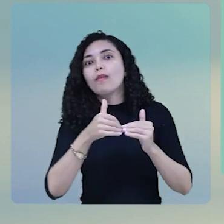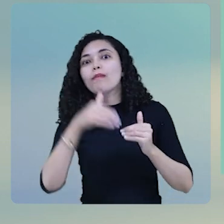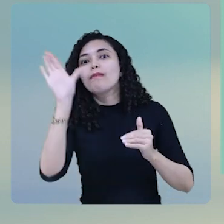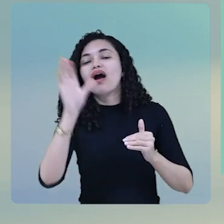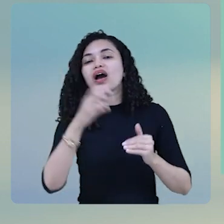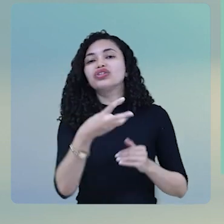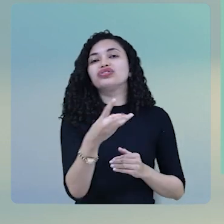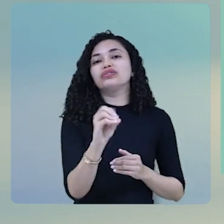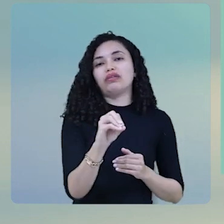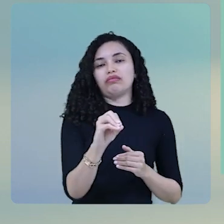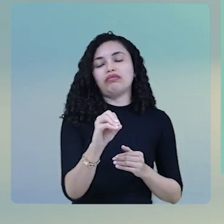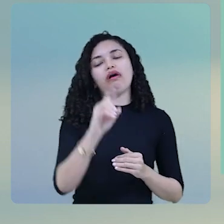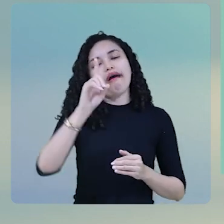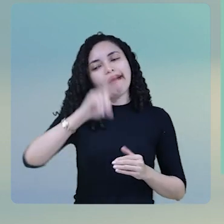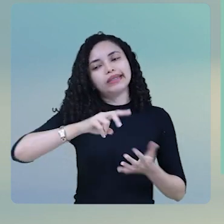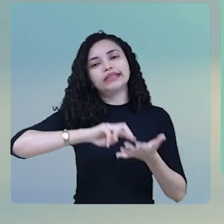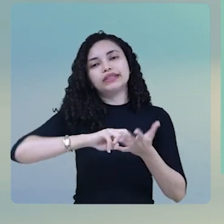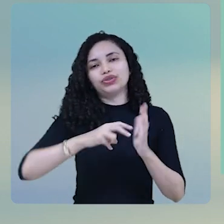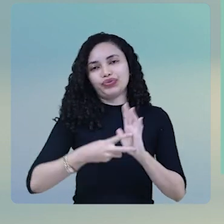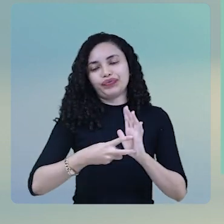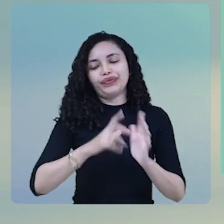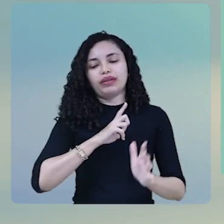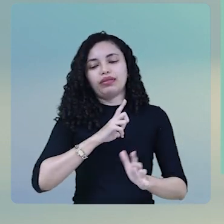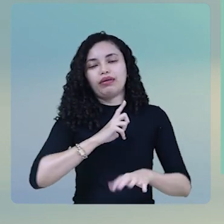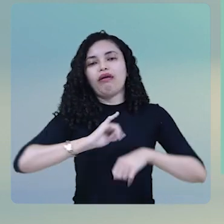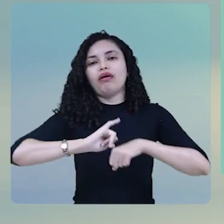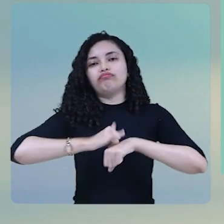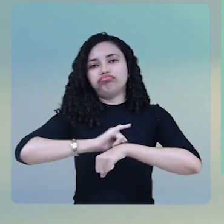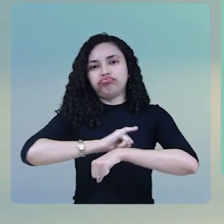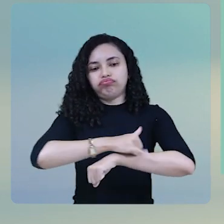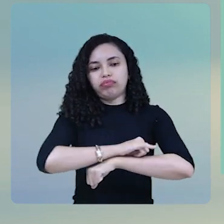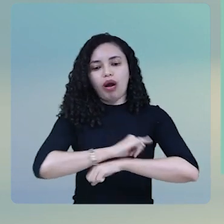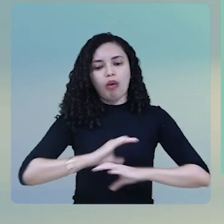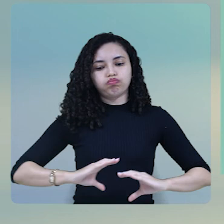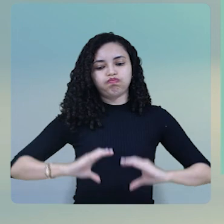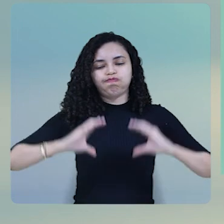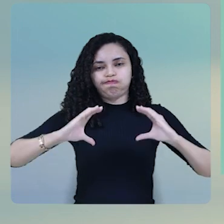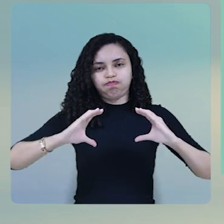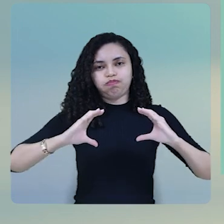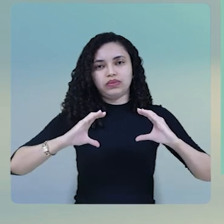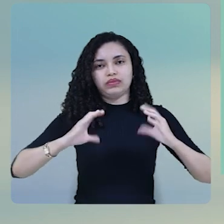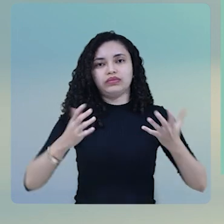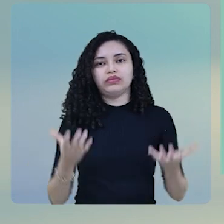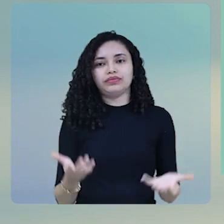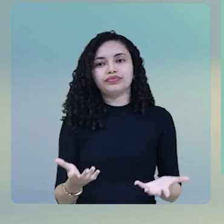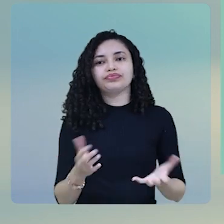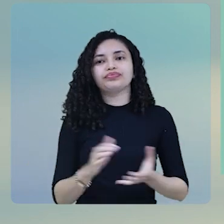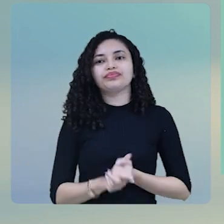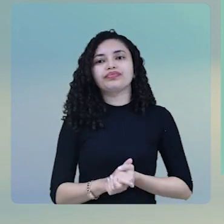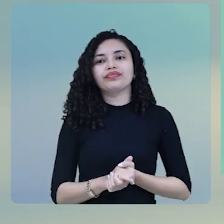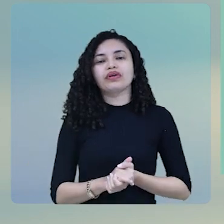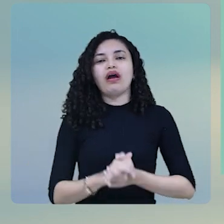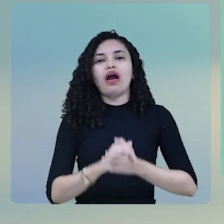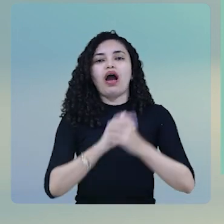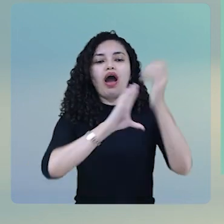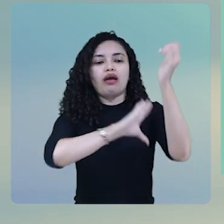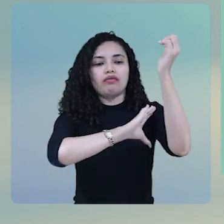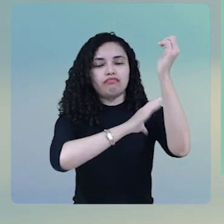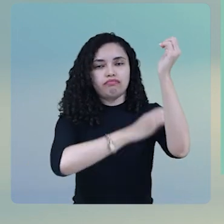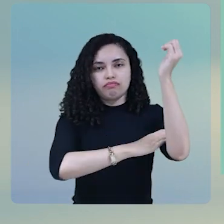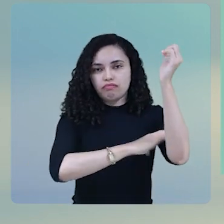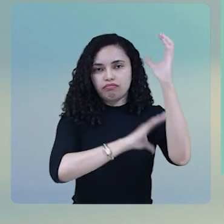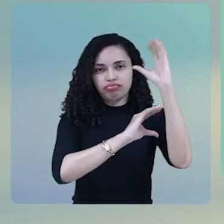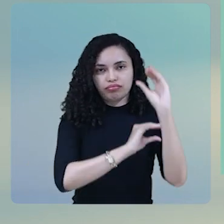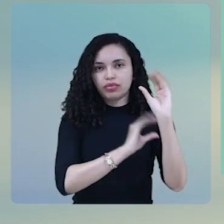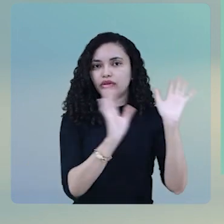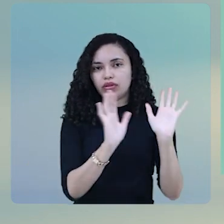30, isso já indica sinais de obesidade. Nós estamos falando aqui de gordura corporal,